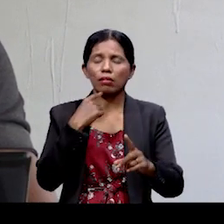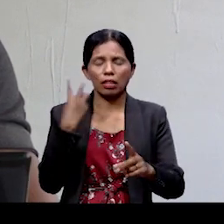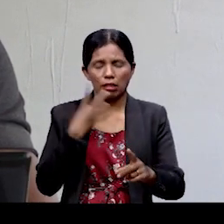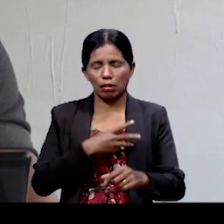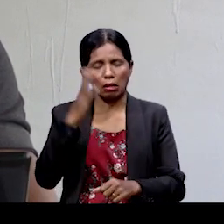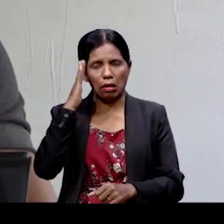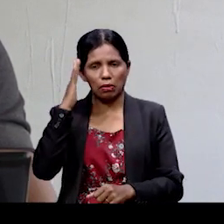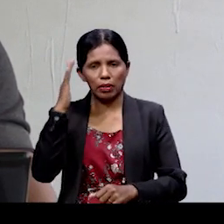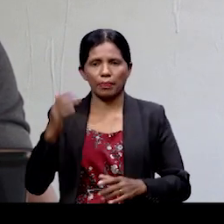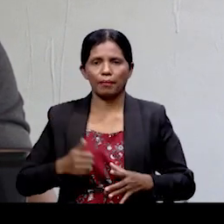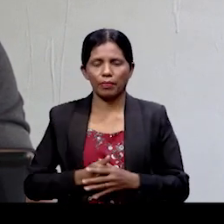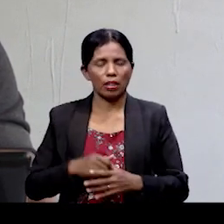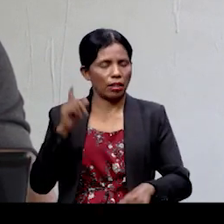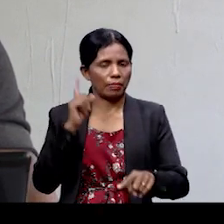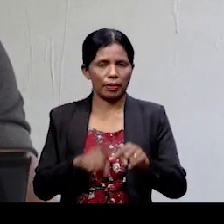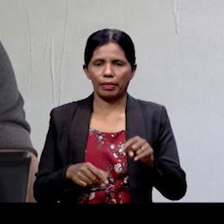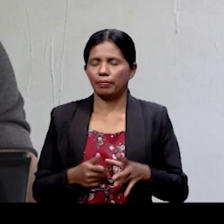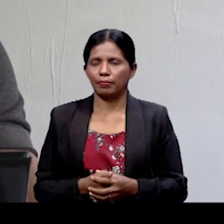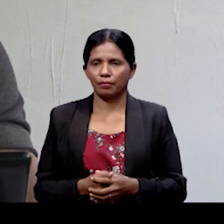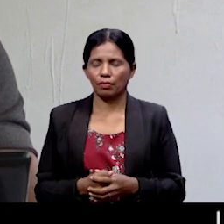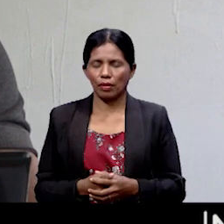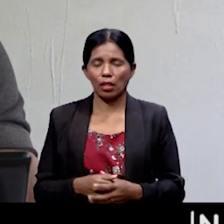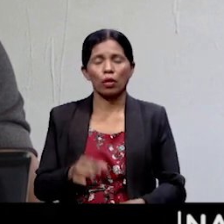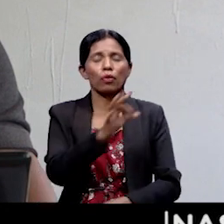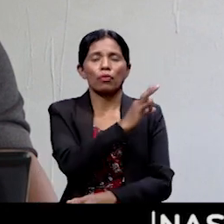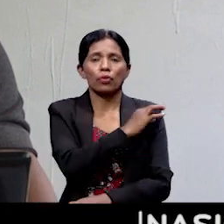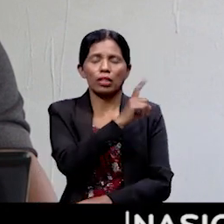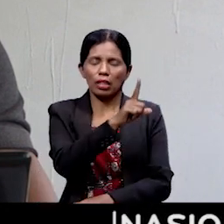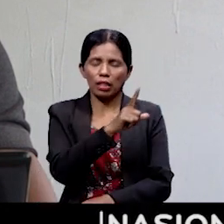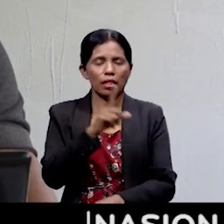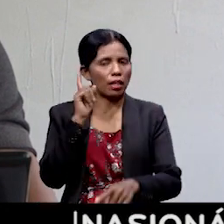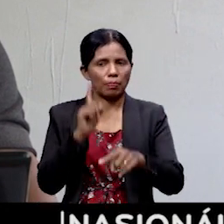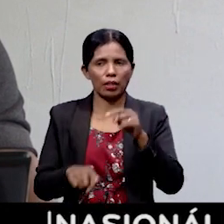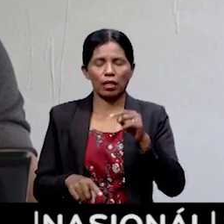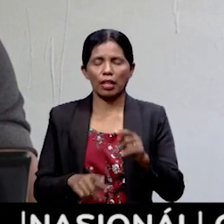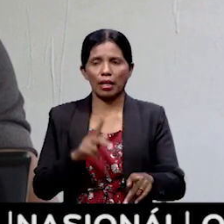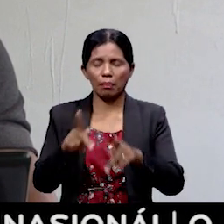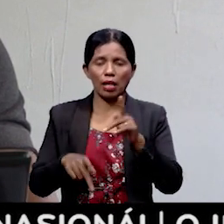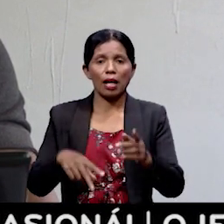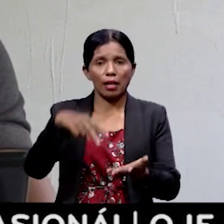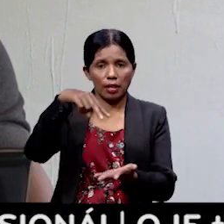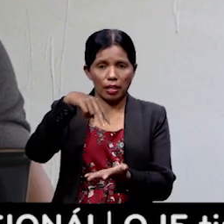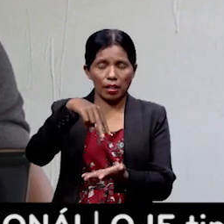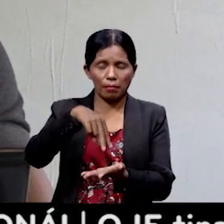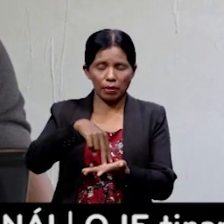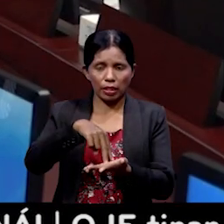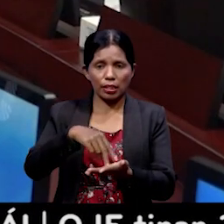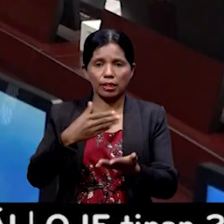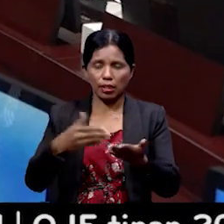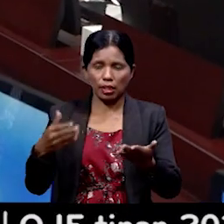ga nem la bela, Fontil kulia la bela nem significa de Fontil hamri que eles são ser nem letem para tal controlo babu